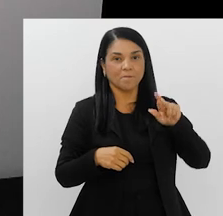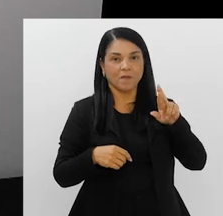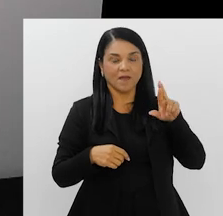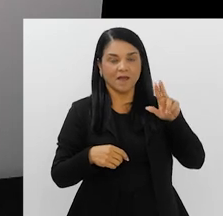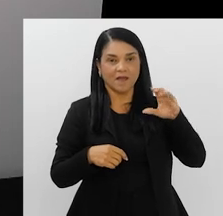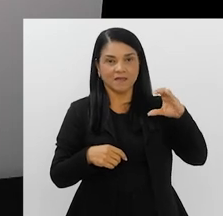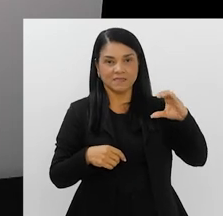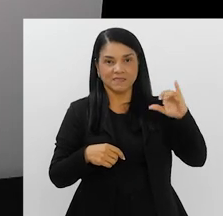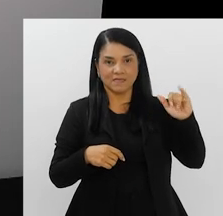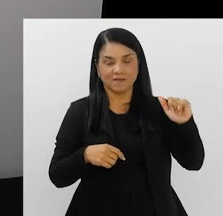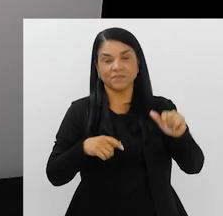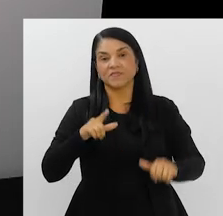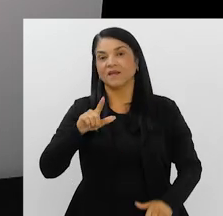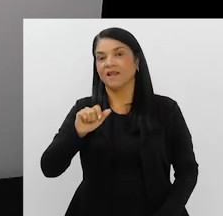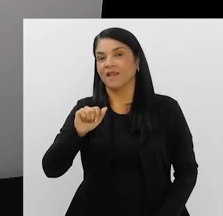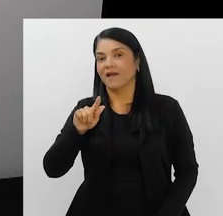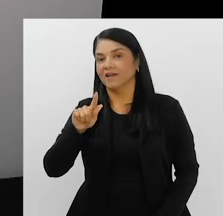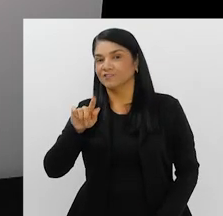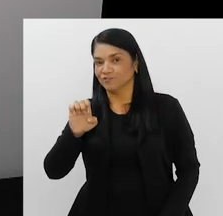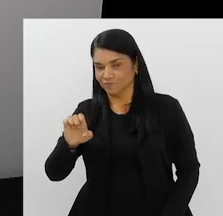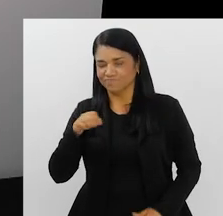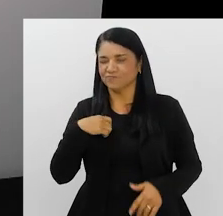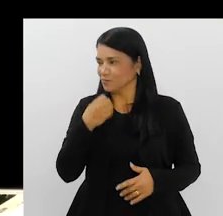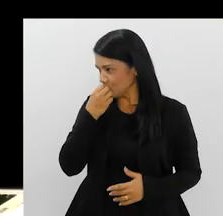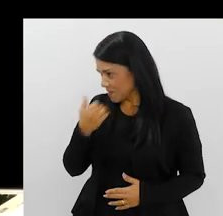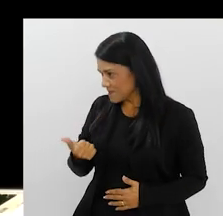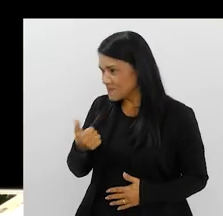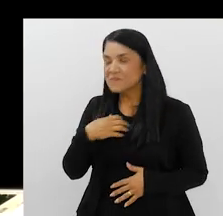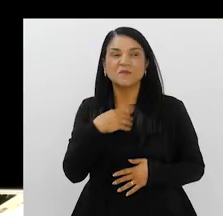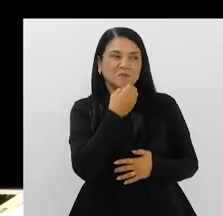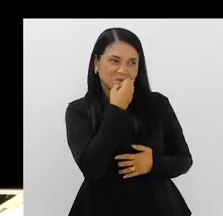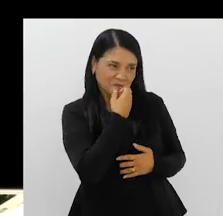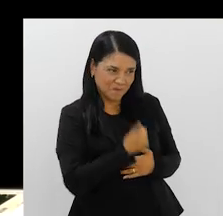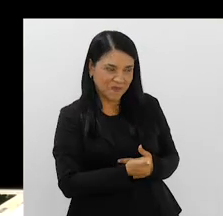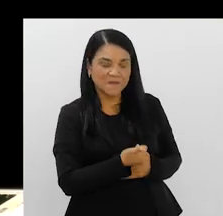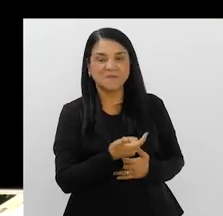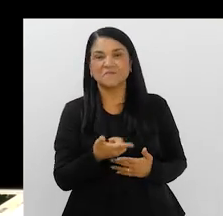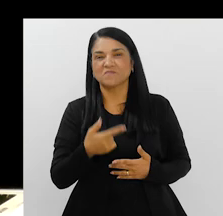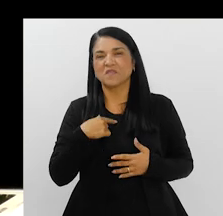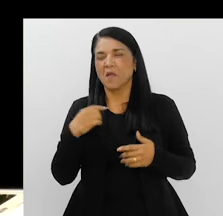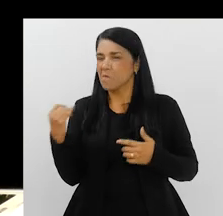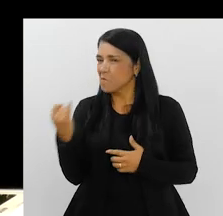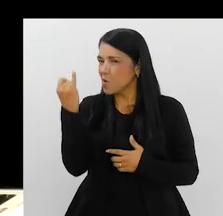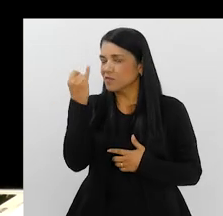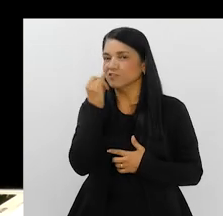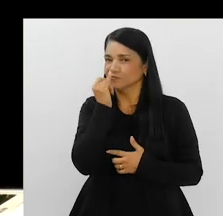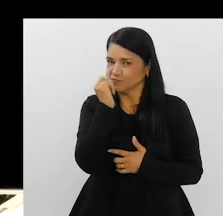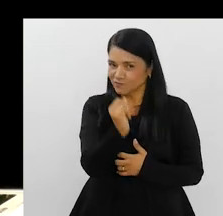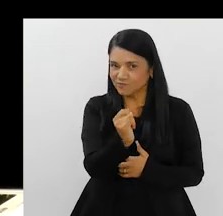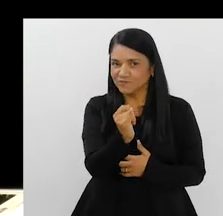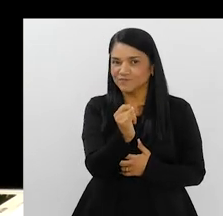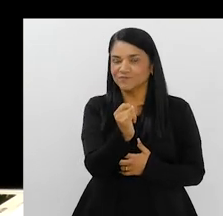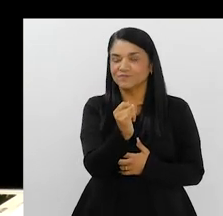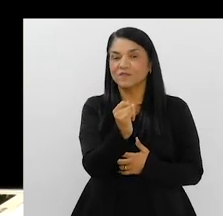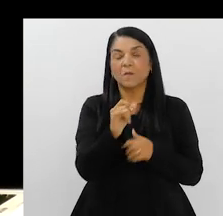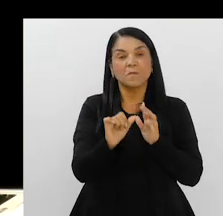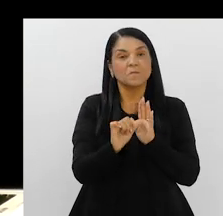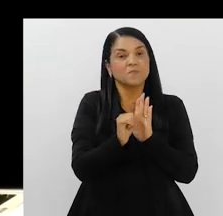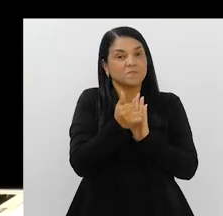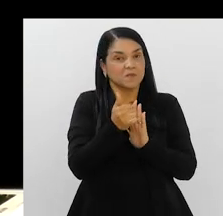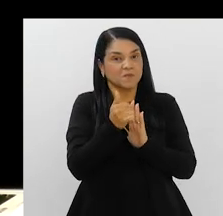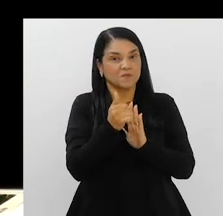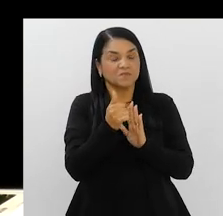bem? Tudo ótimo. Tudo bem, Mauro. Antes de tudo, eu preciso falar uma coisa que é importantíssima para mim. Primeiro,